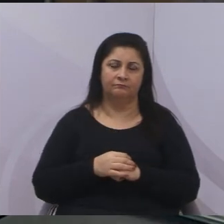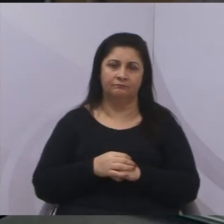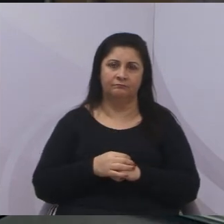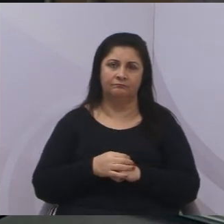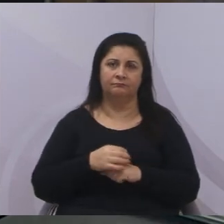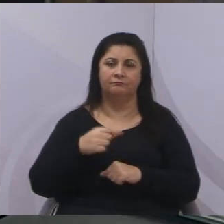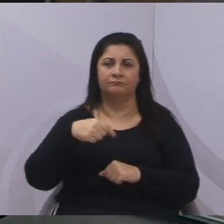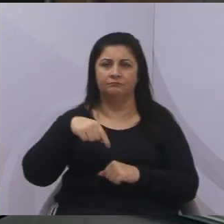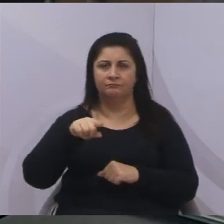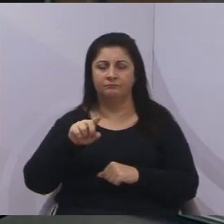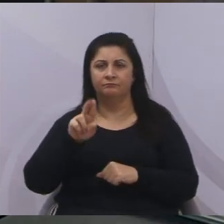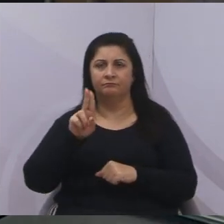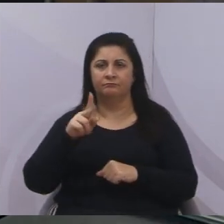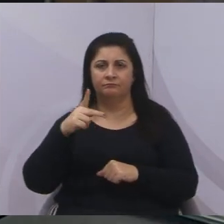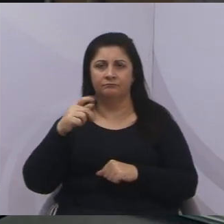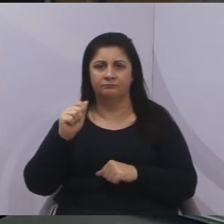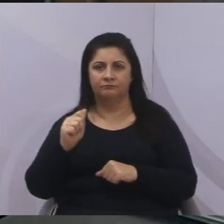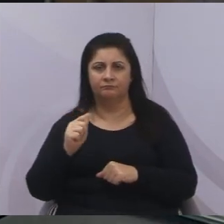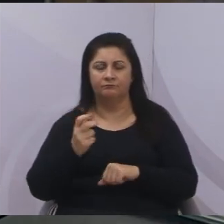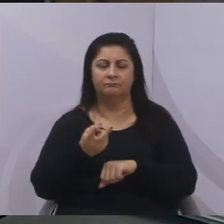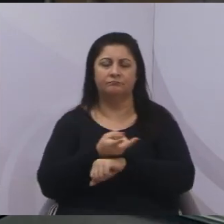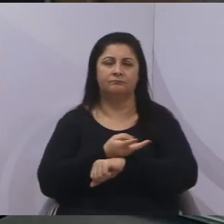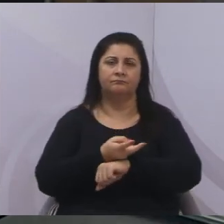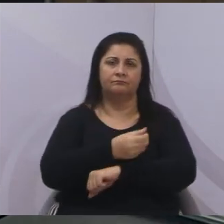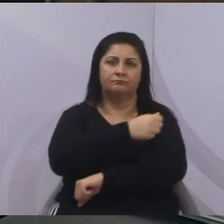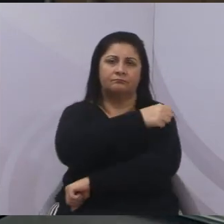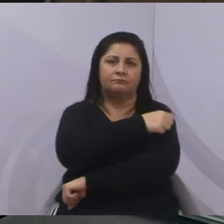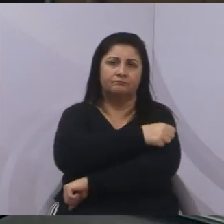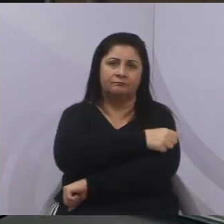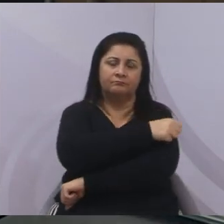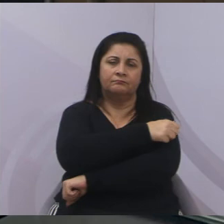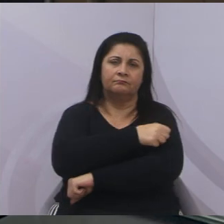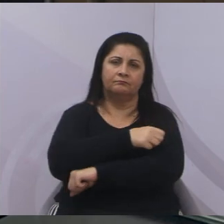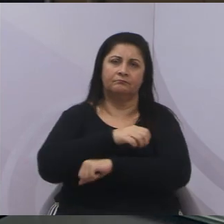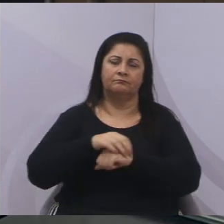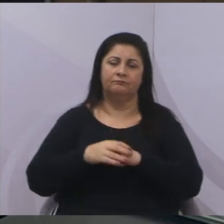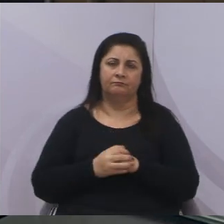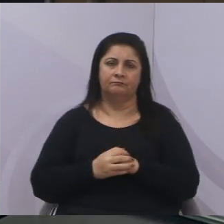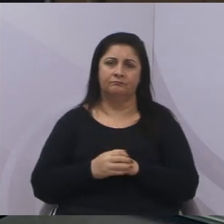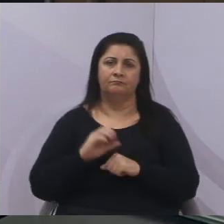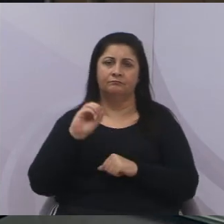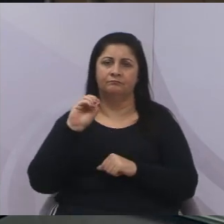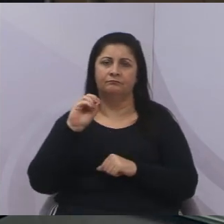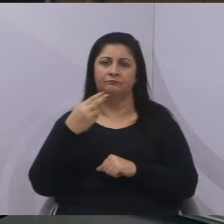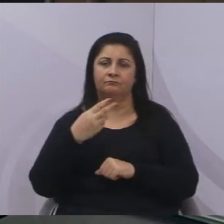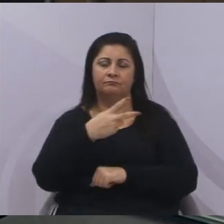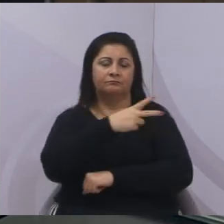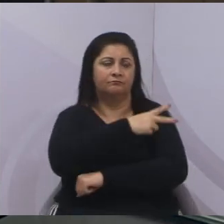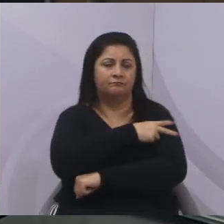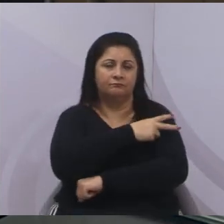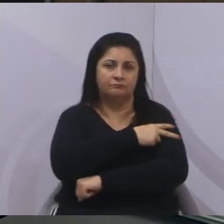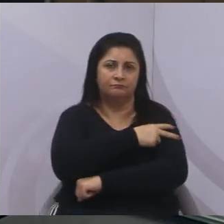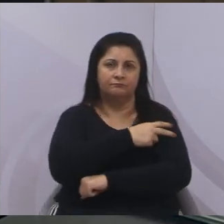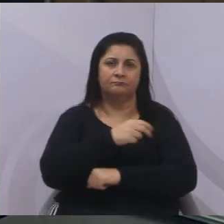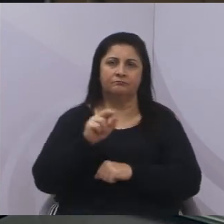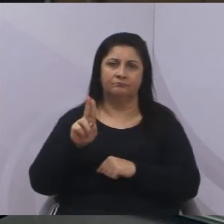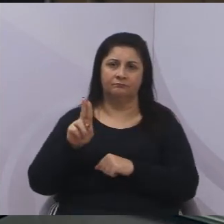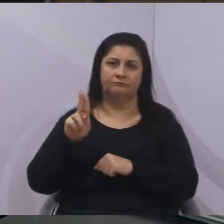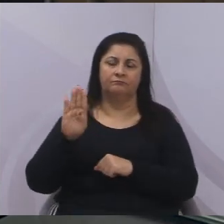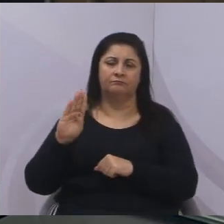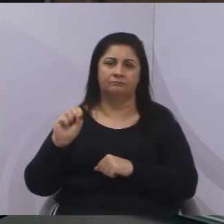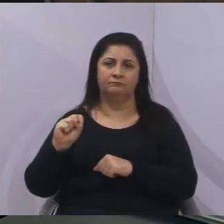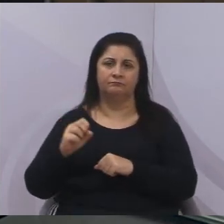ao posto, procure a enfermeira que está lá como responsável ou a supervisora de posto para que já dê uma continuidade a